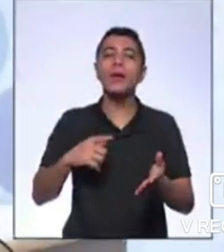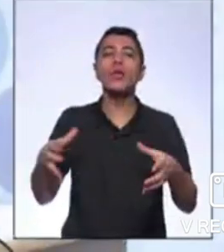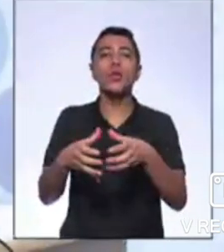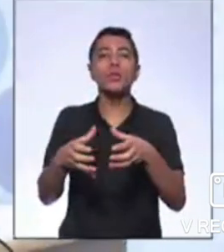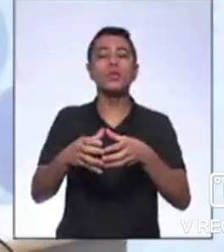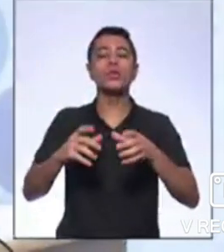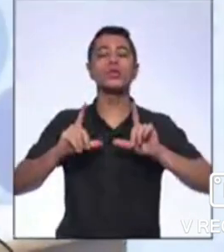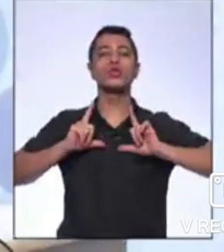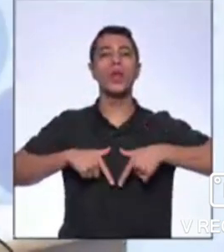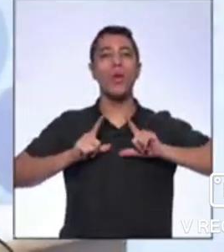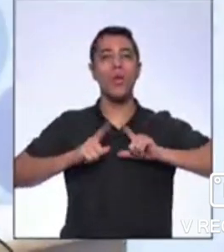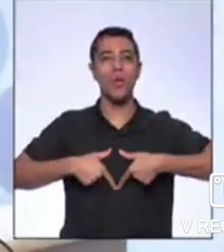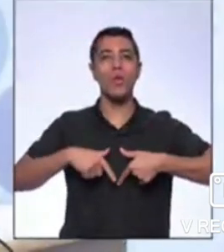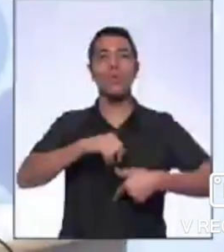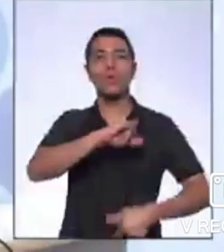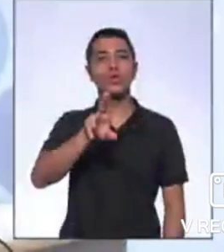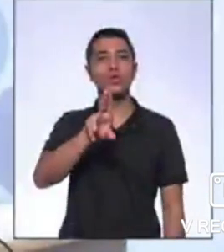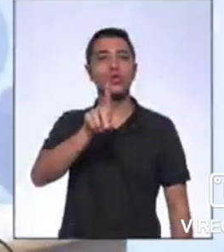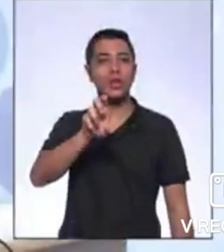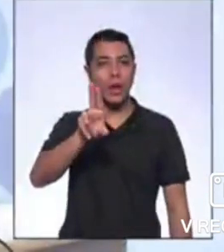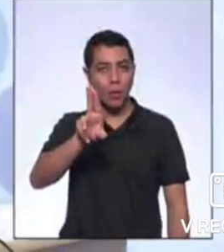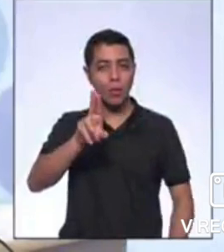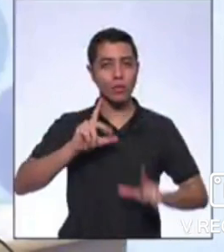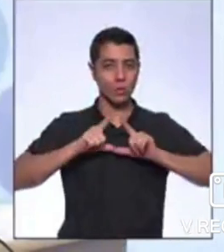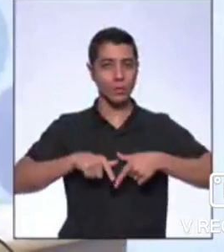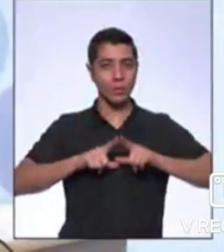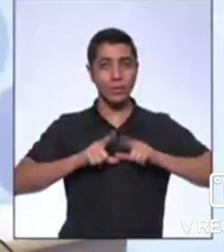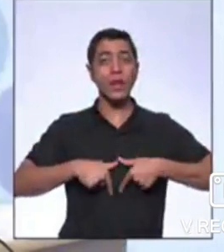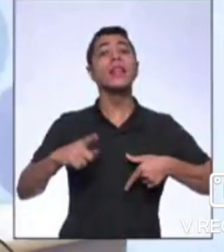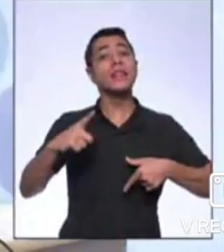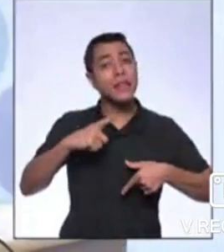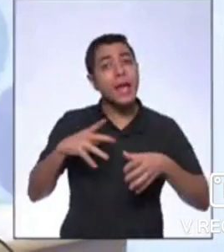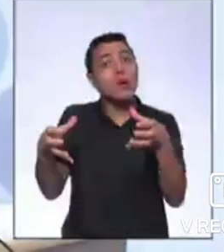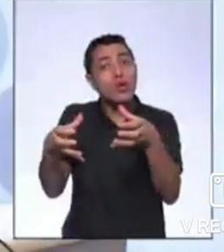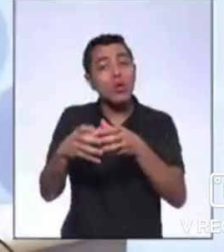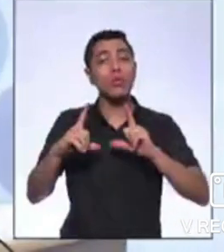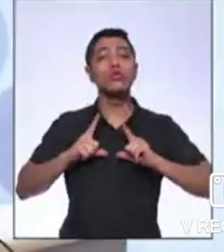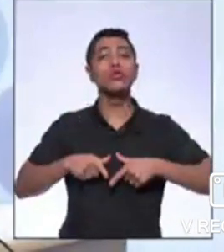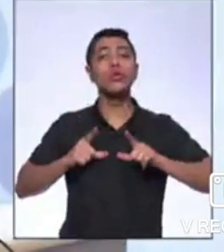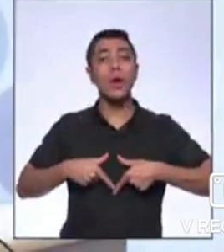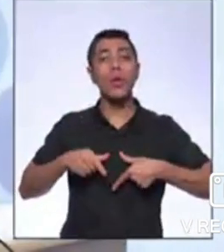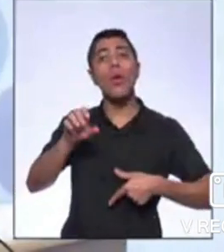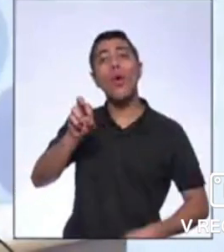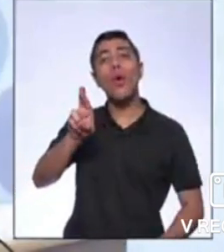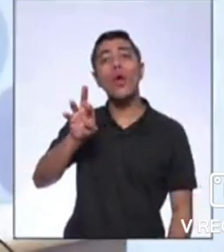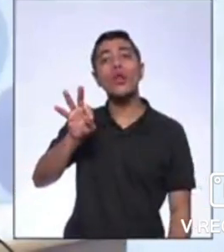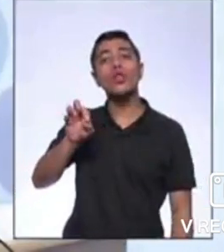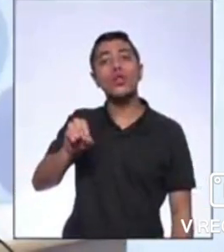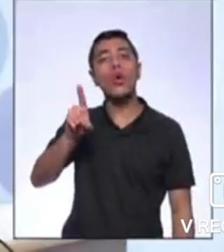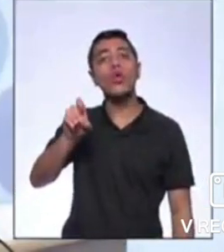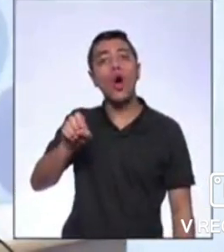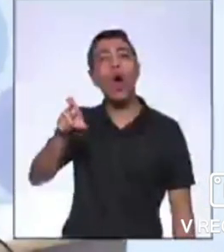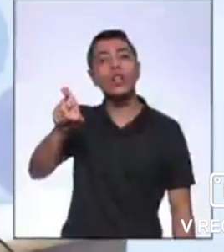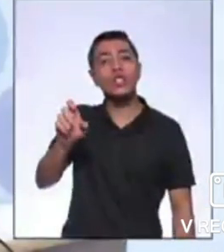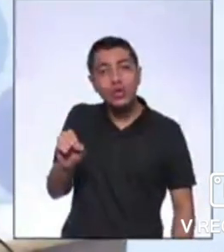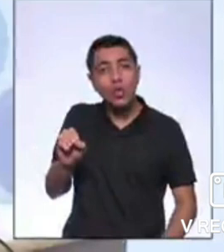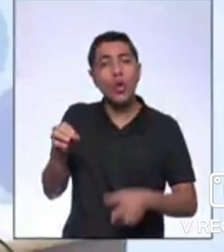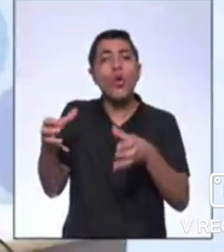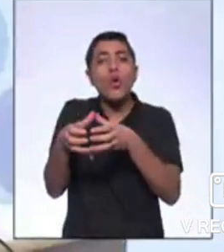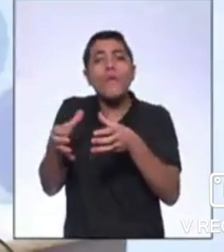que são grupos ali de judeus que são muito fechados, eles se casam entre si, se empregam entre si, eles não têm